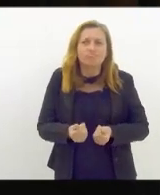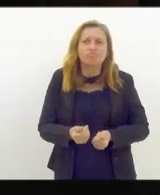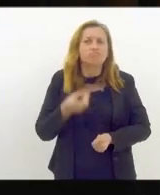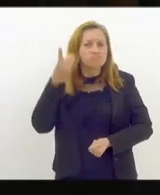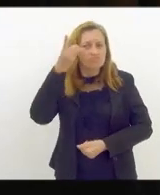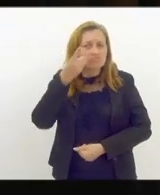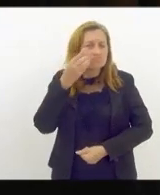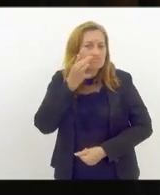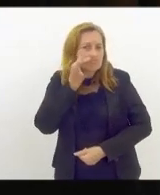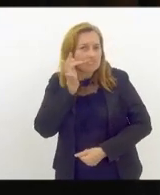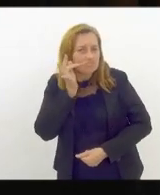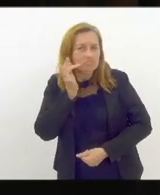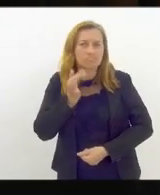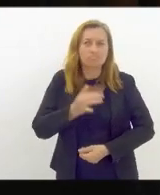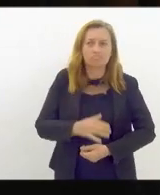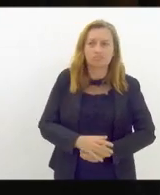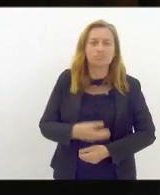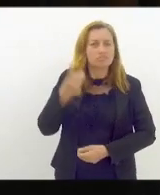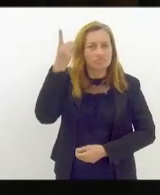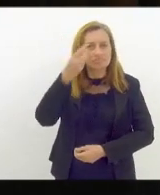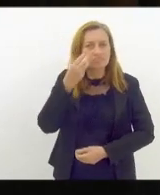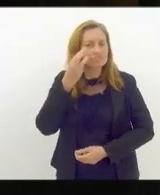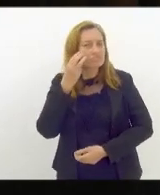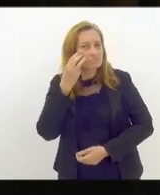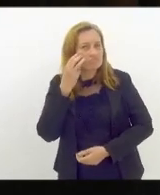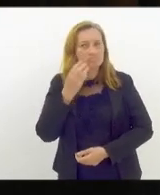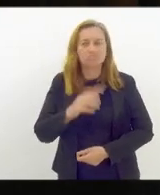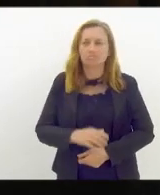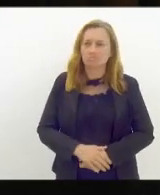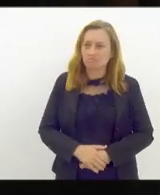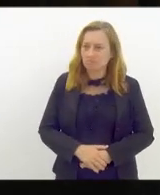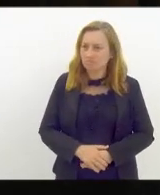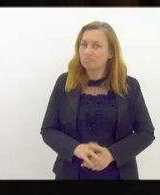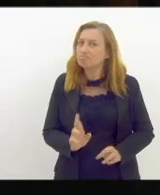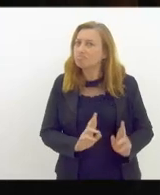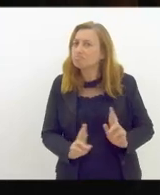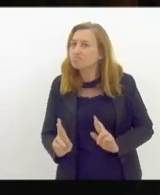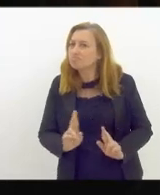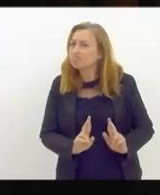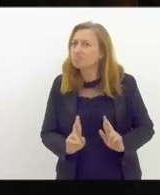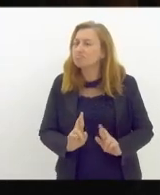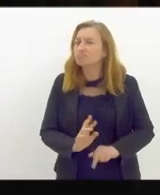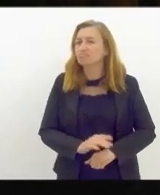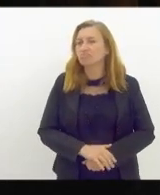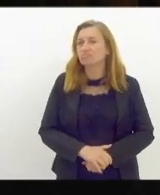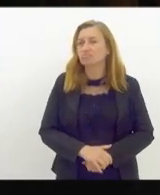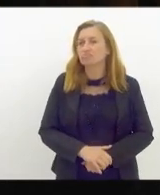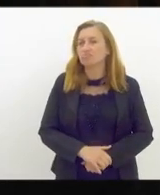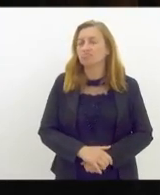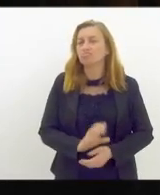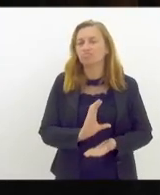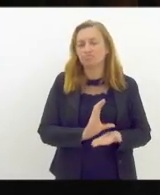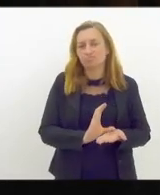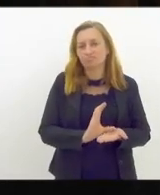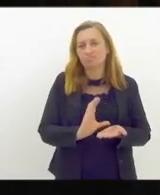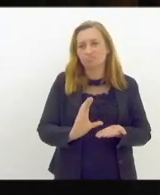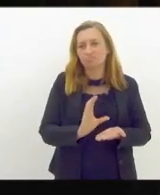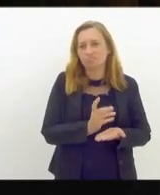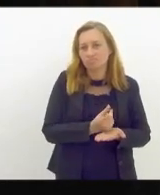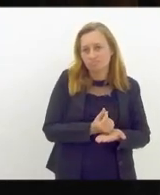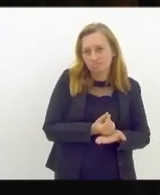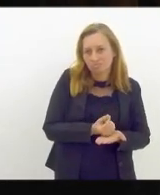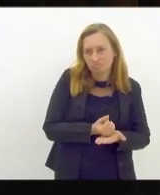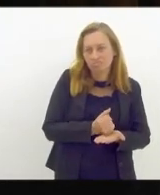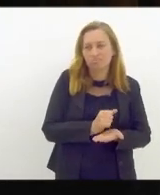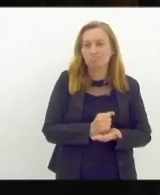Flávio Serafini, deputado Valdeque Carneiro, com relação aos recursos